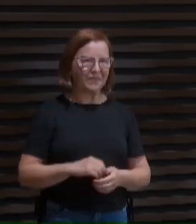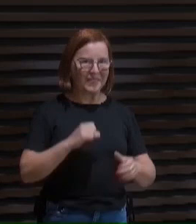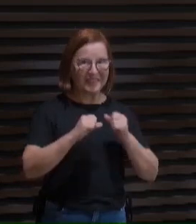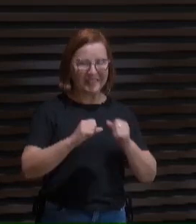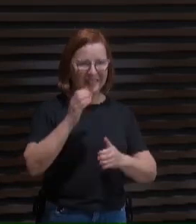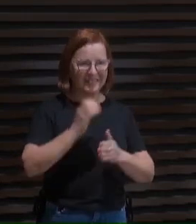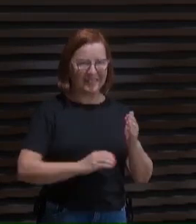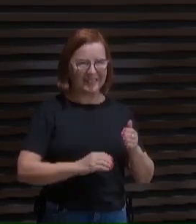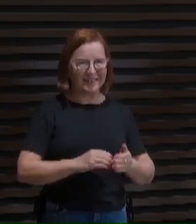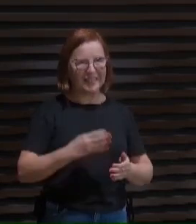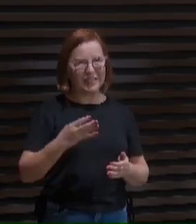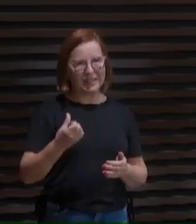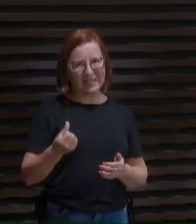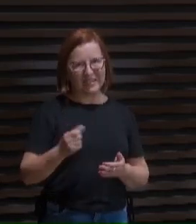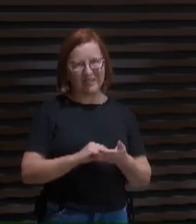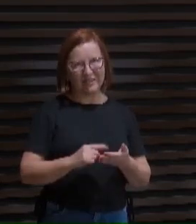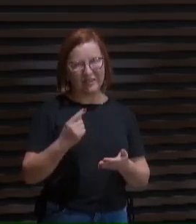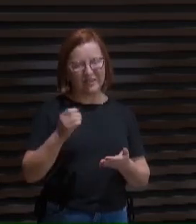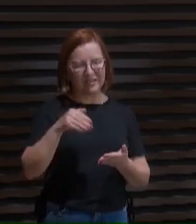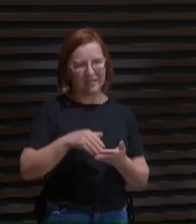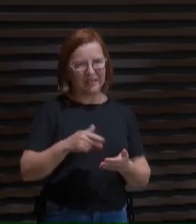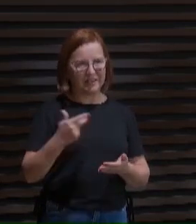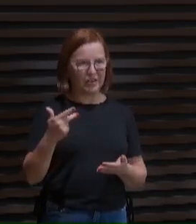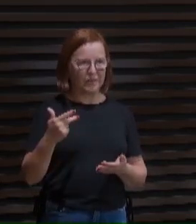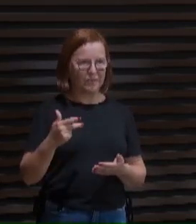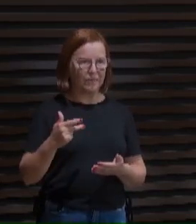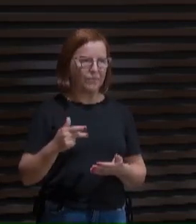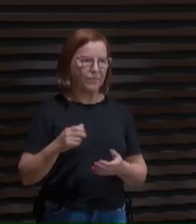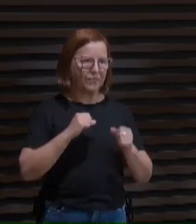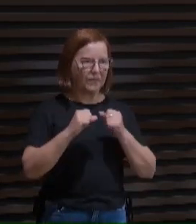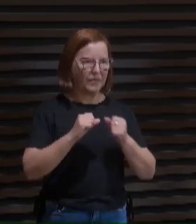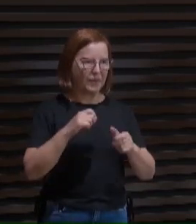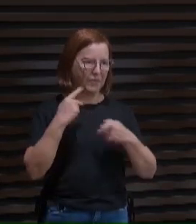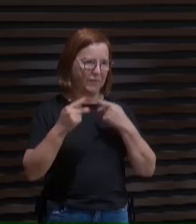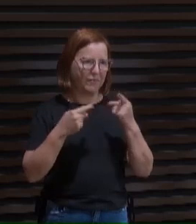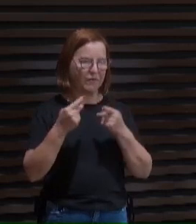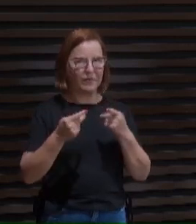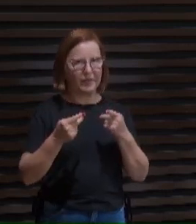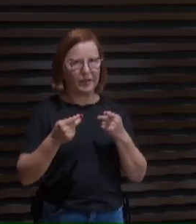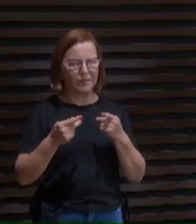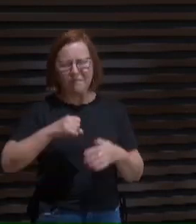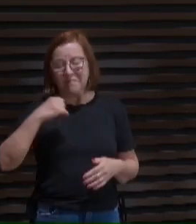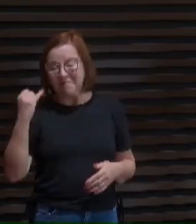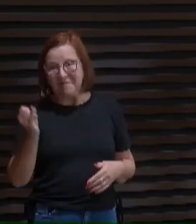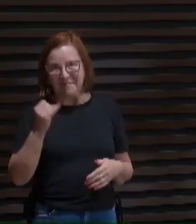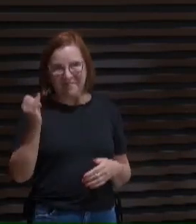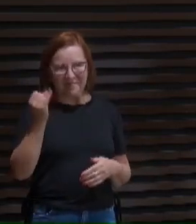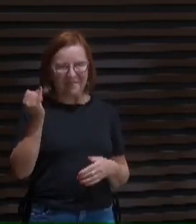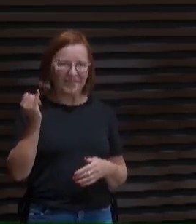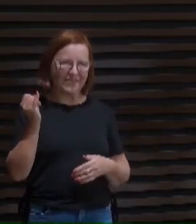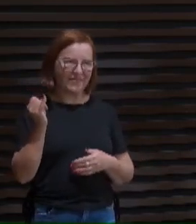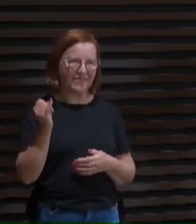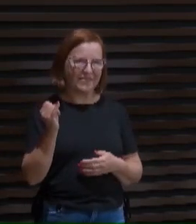46, de 1 a 3, o salmista, ele diz aqui algo de suma importância.